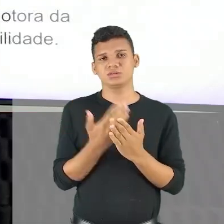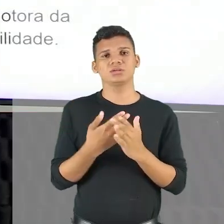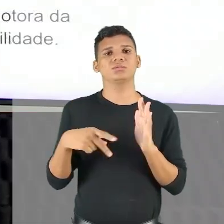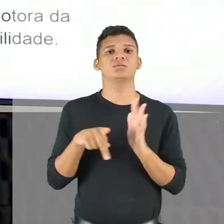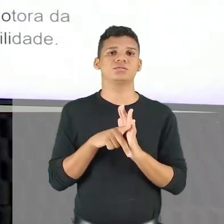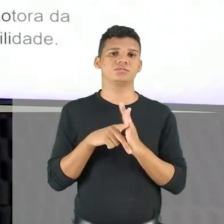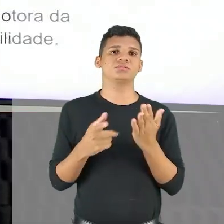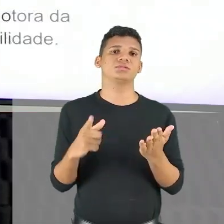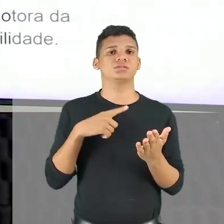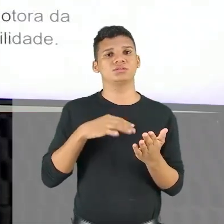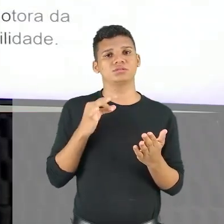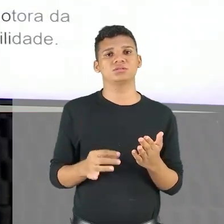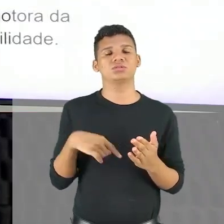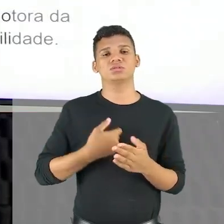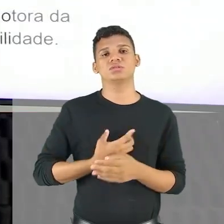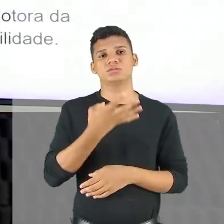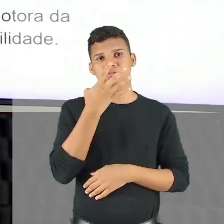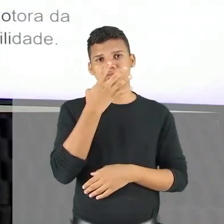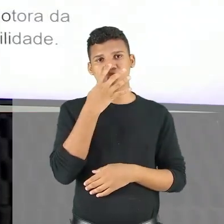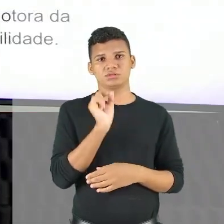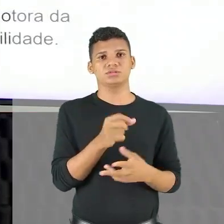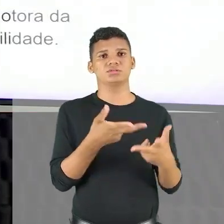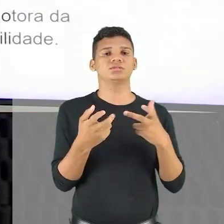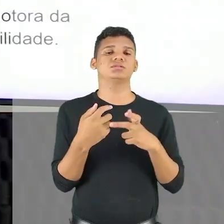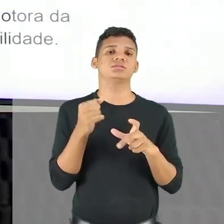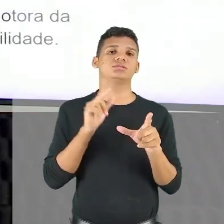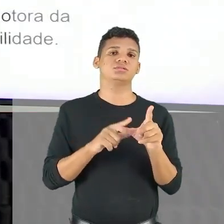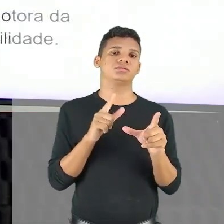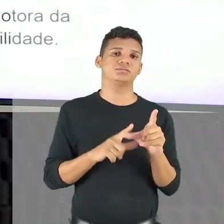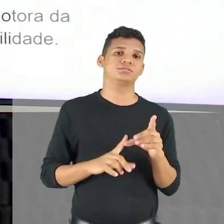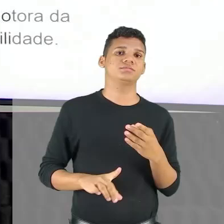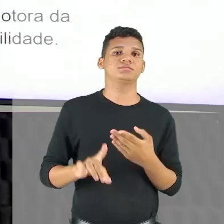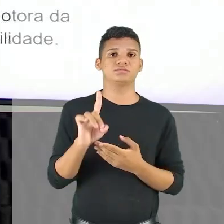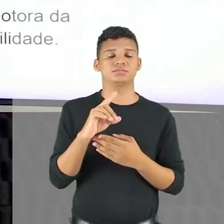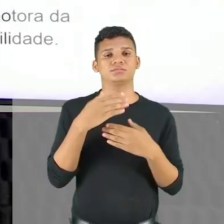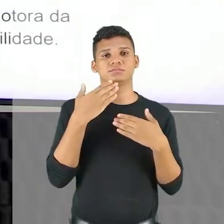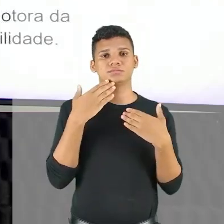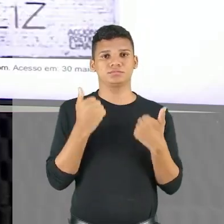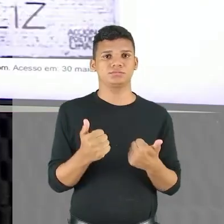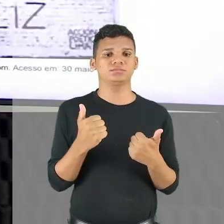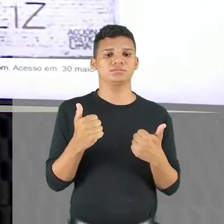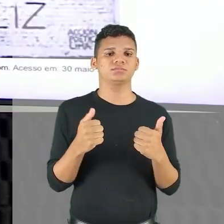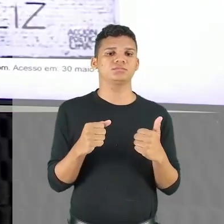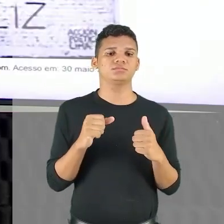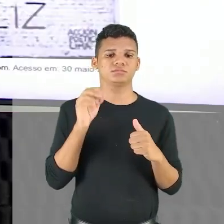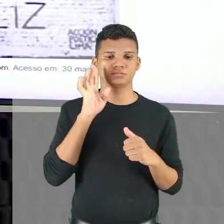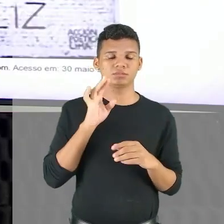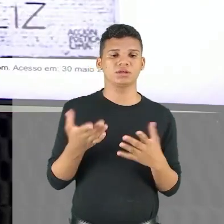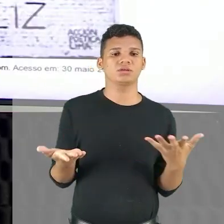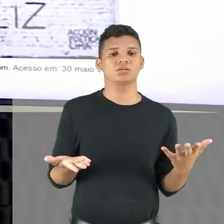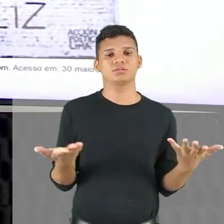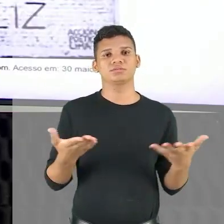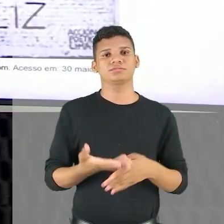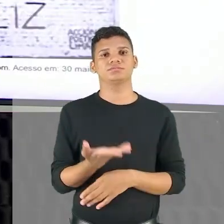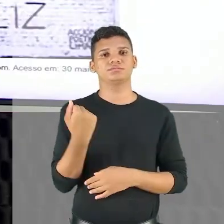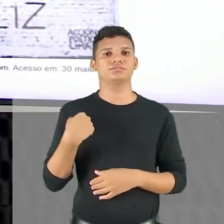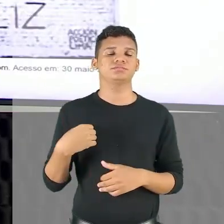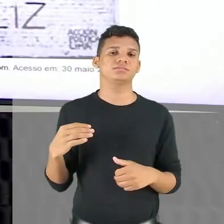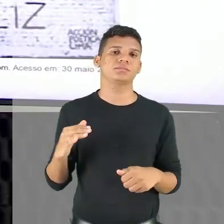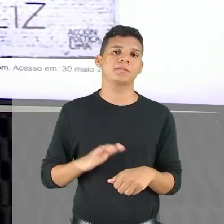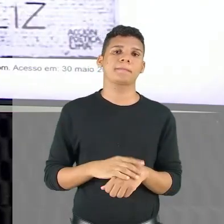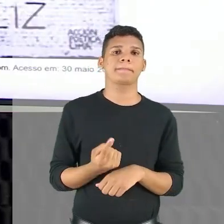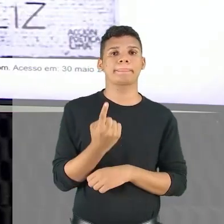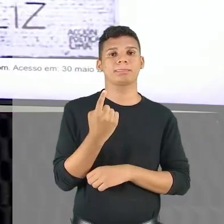A alternativa correta, como a gente já viu, letra D, pessoal. Belezinha? Tranquilo? Bora para mais uma aqui.